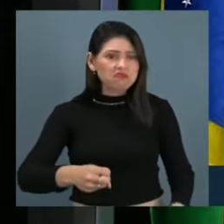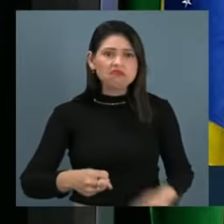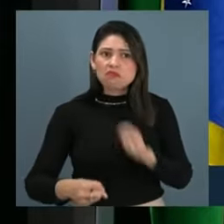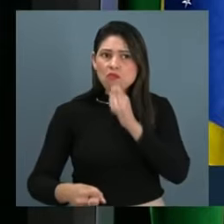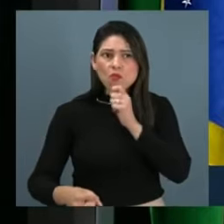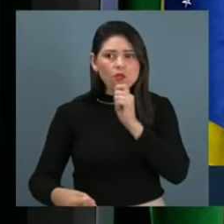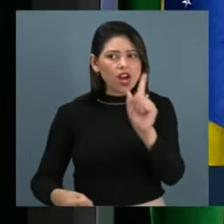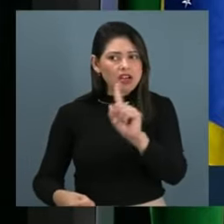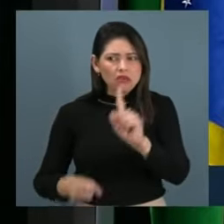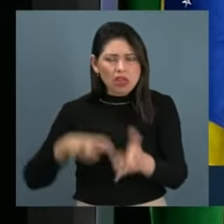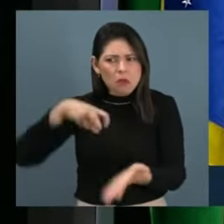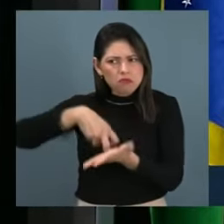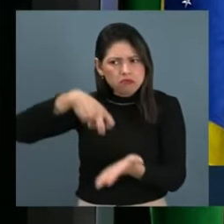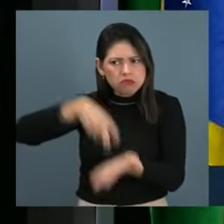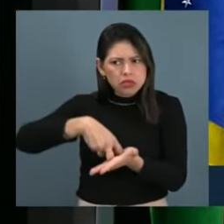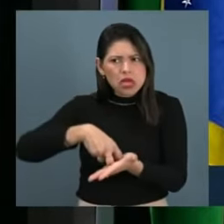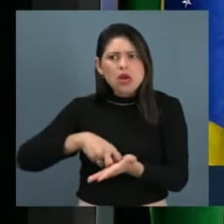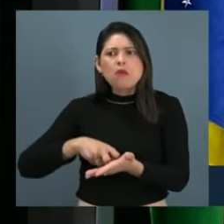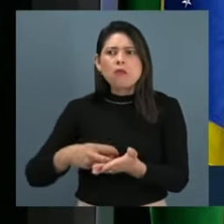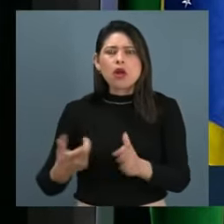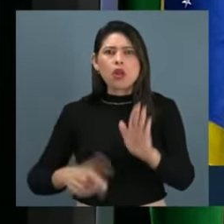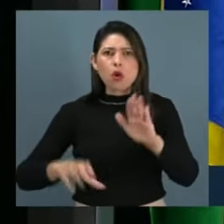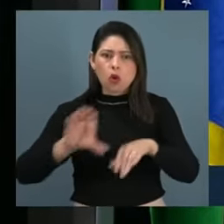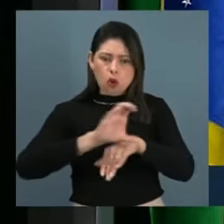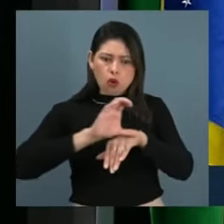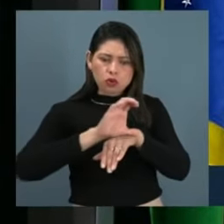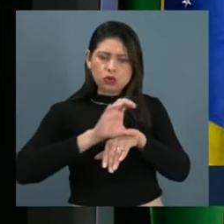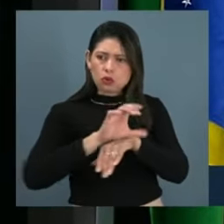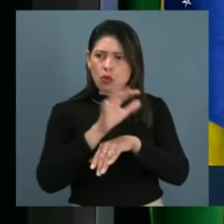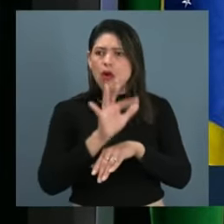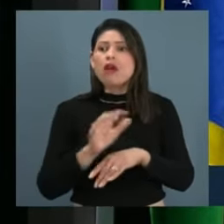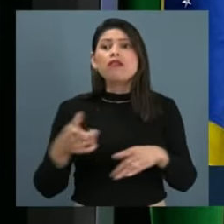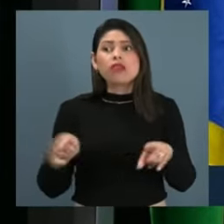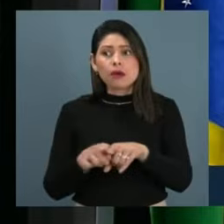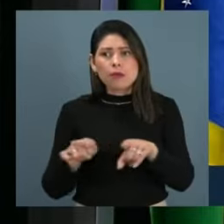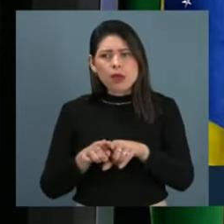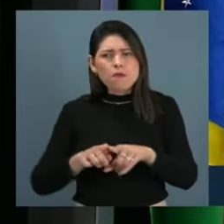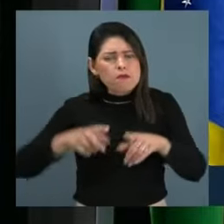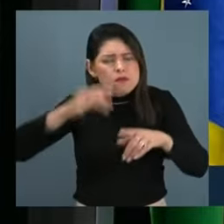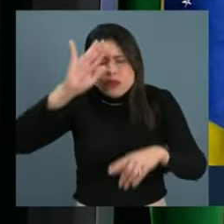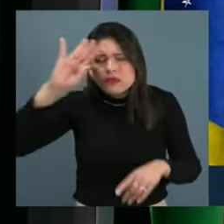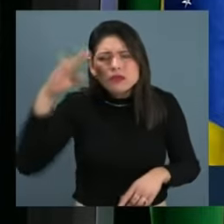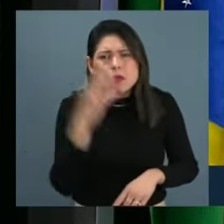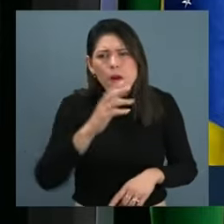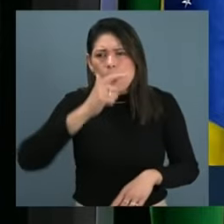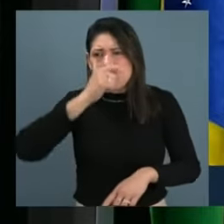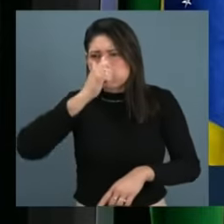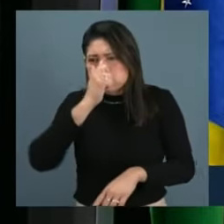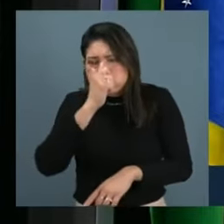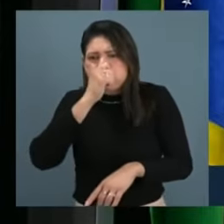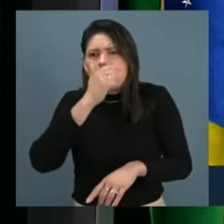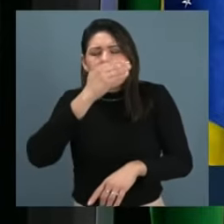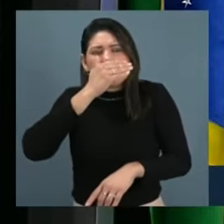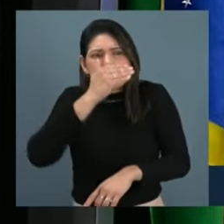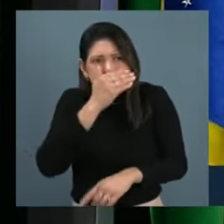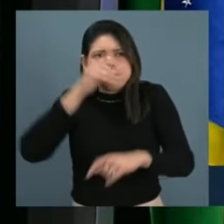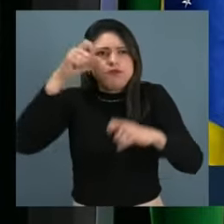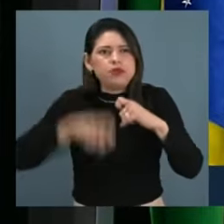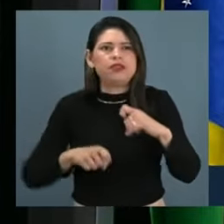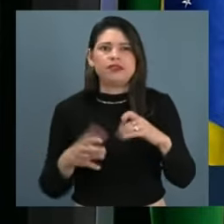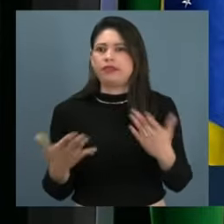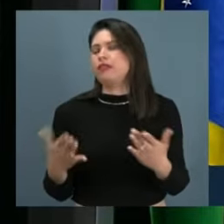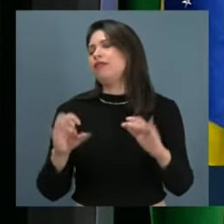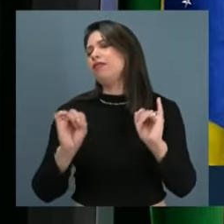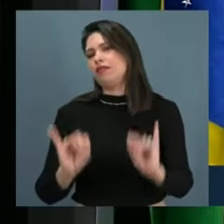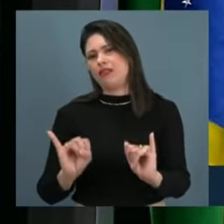Código Penal, principalmente nos casos de estupro. Com isso, os órgãos públicos ficam impedidos de